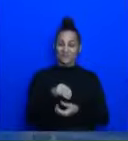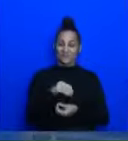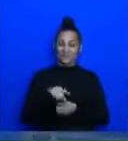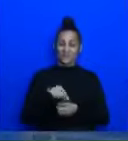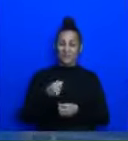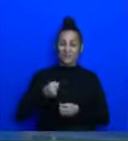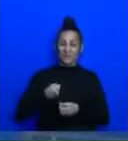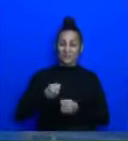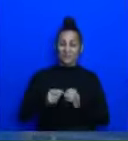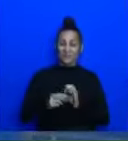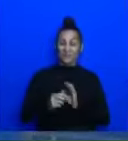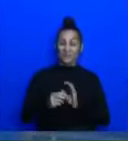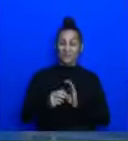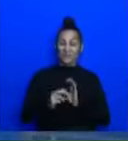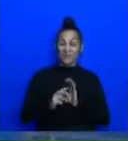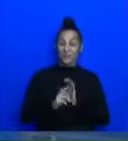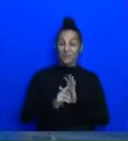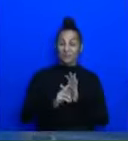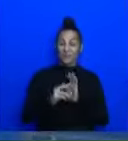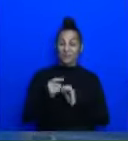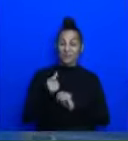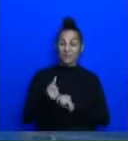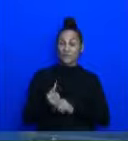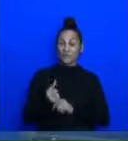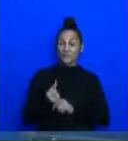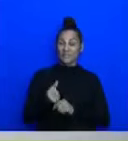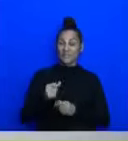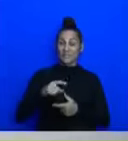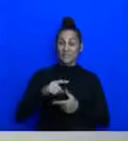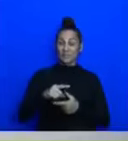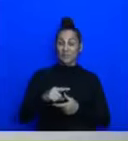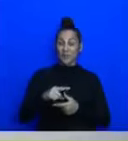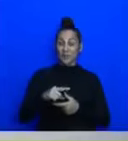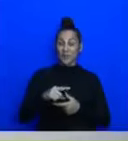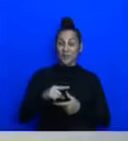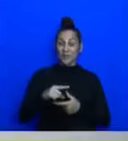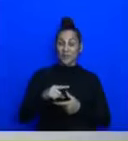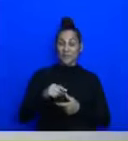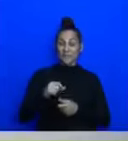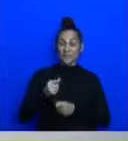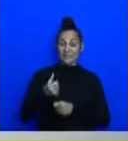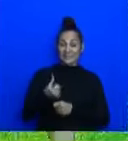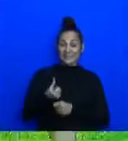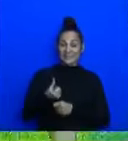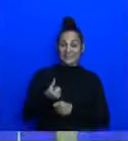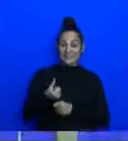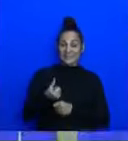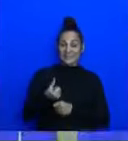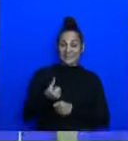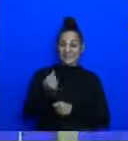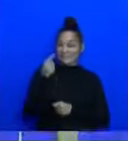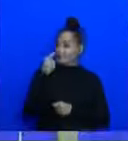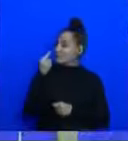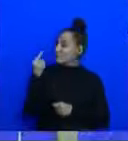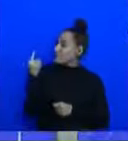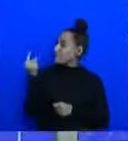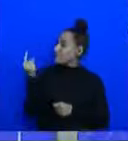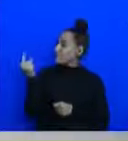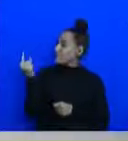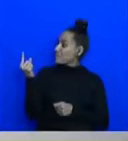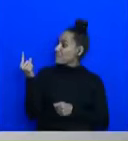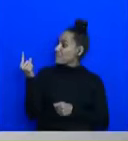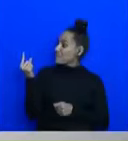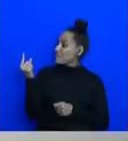o número da coluna 6. O globo já sorteou a bola de número 6. Bola de número